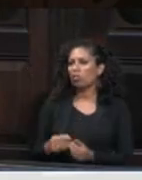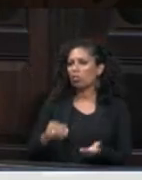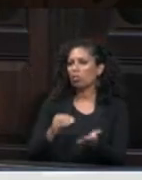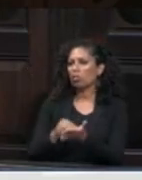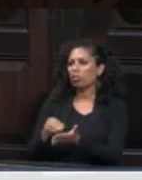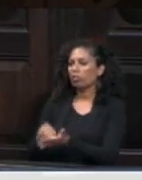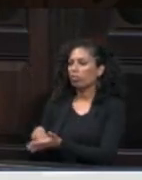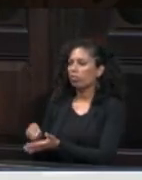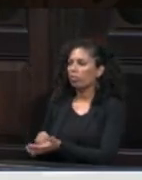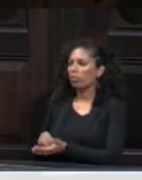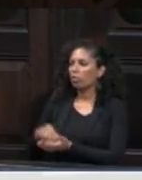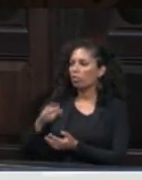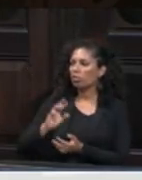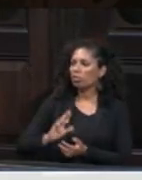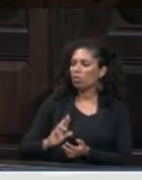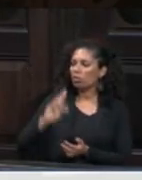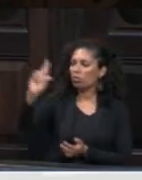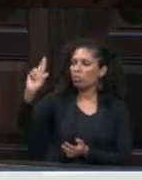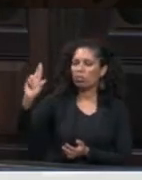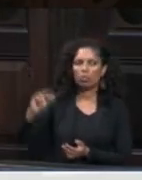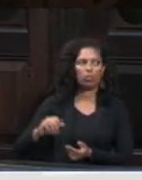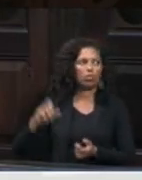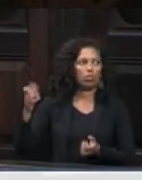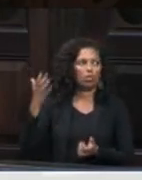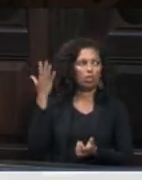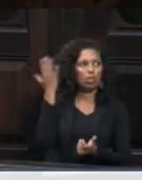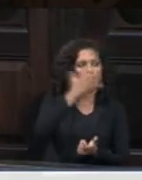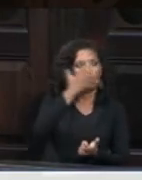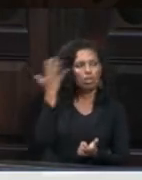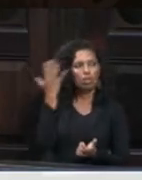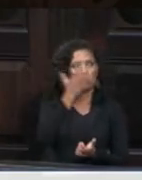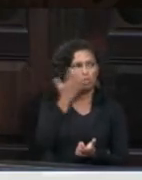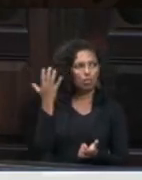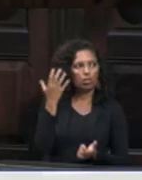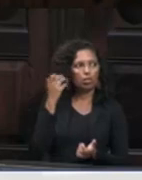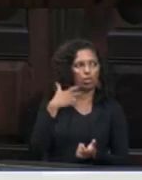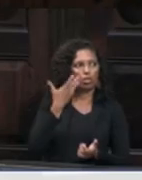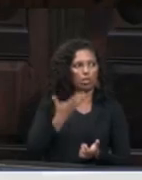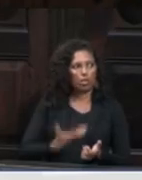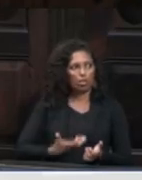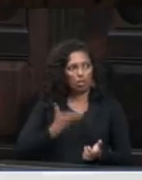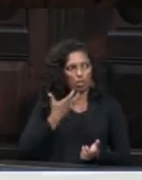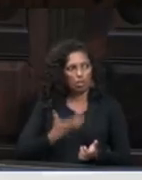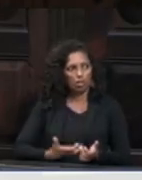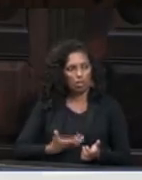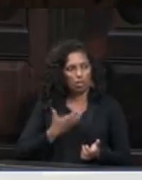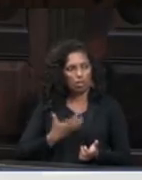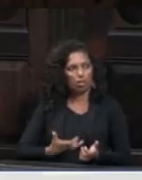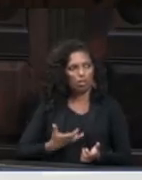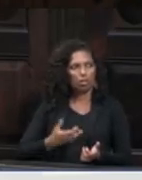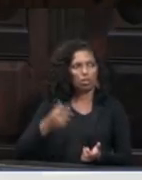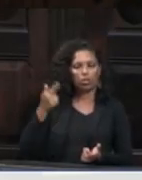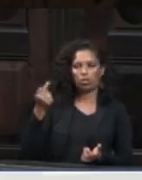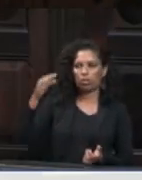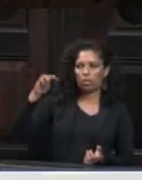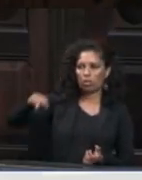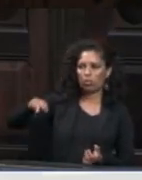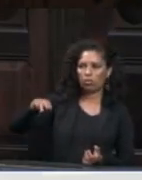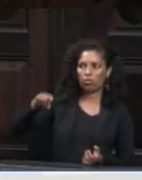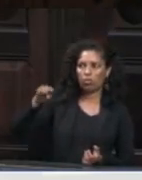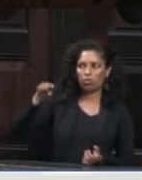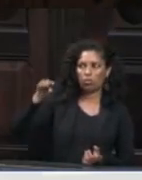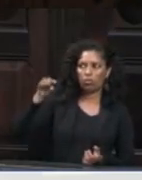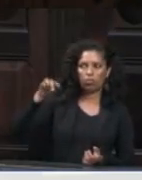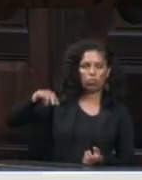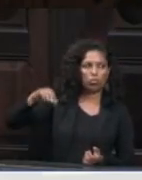de prioridade, presidente. É carnaval, é Natal de Luz que gasta 7 milhões de reais.